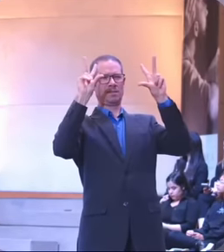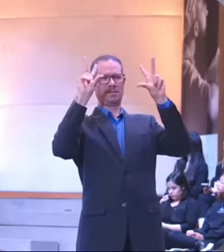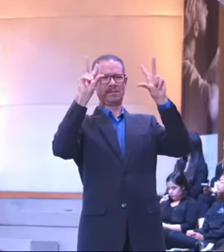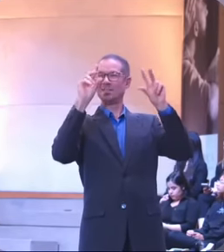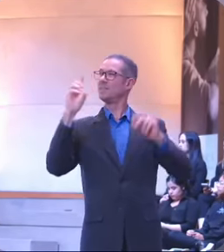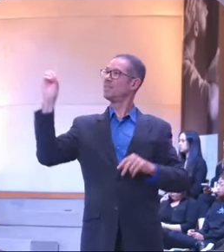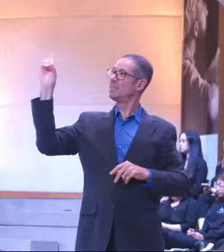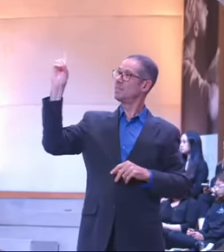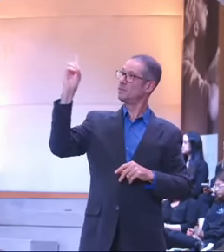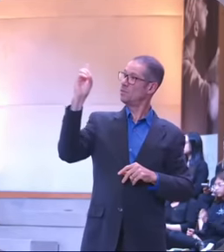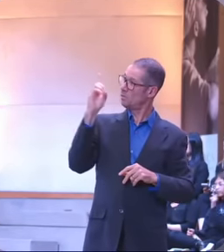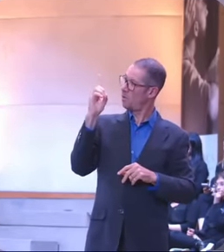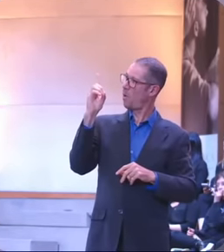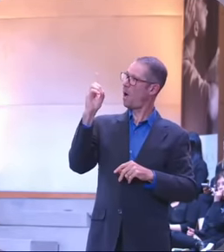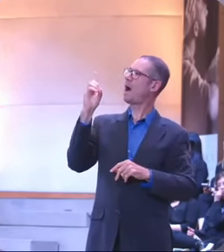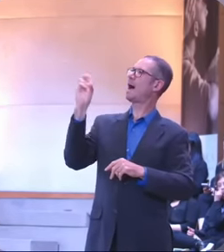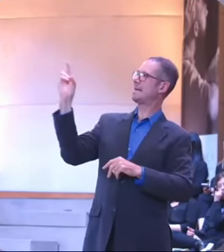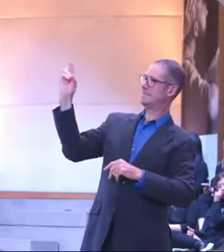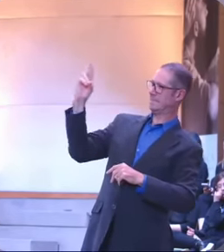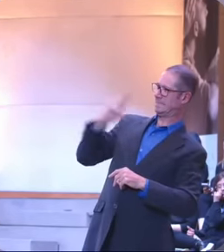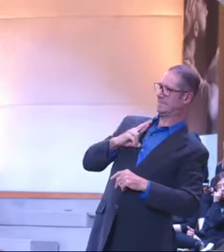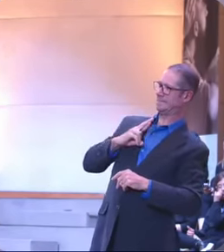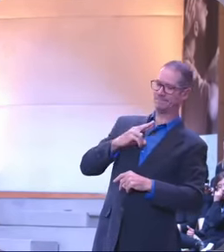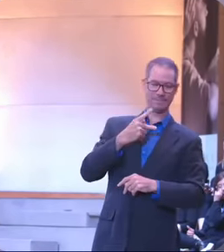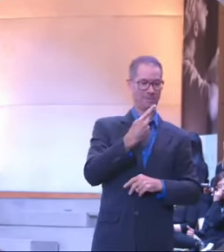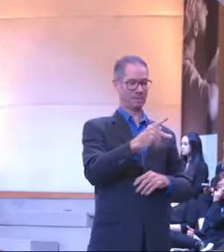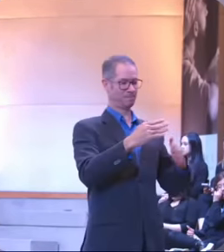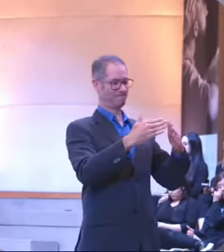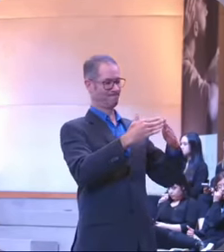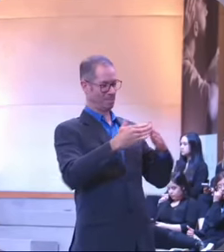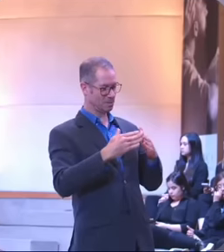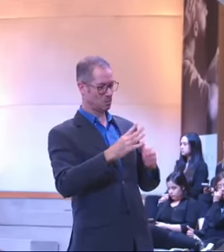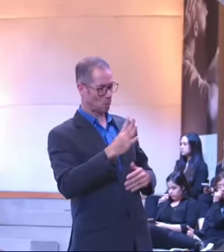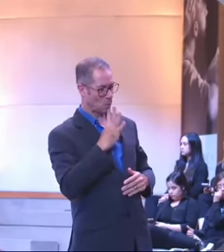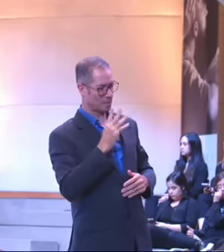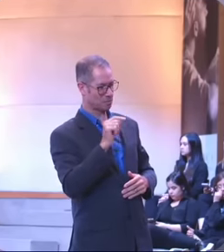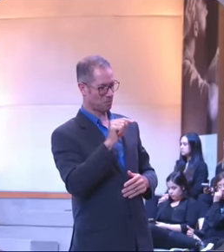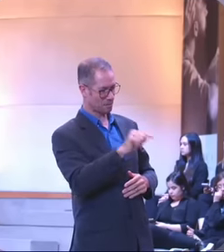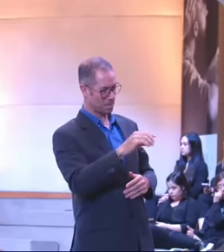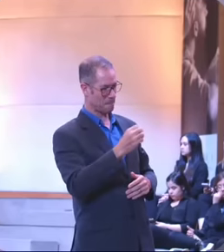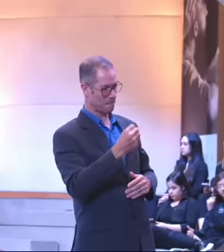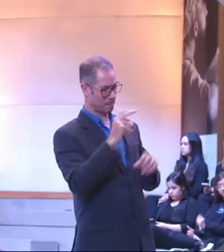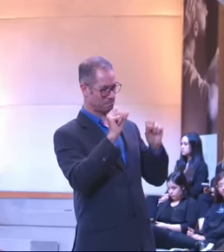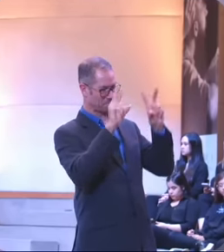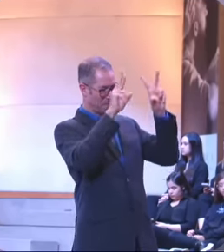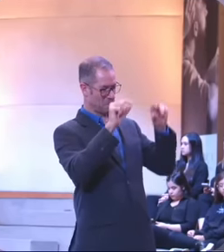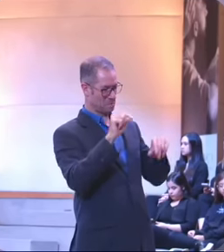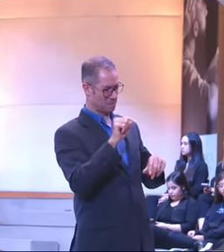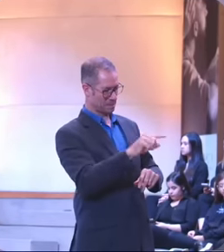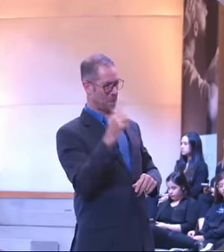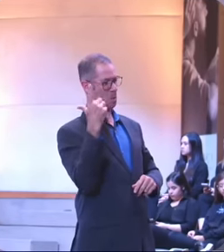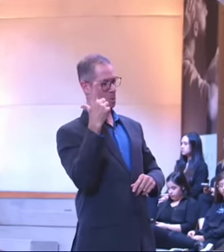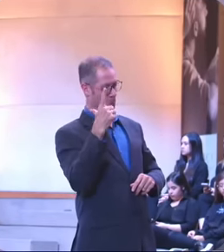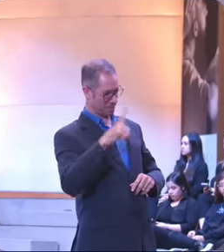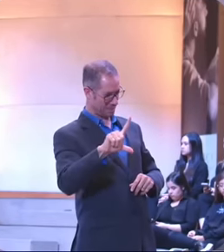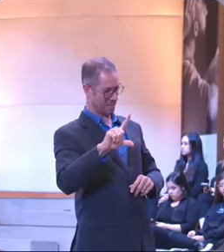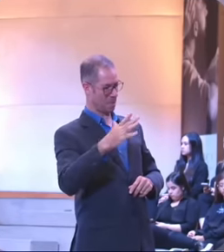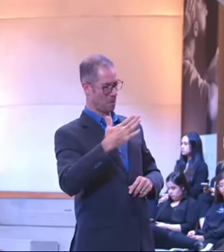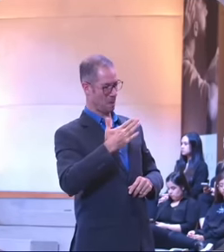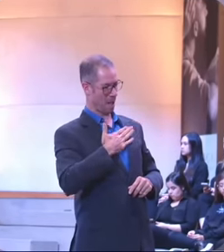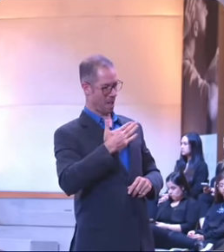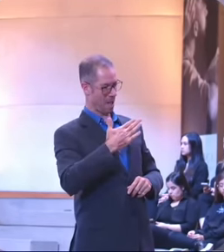vou atender o seu pedido, porque conheço você bem e você conseguiu a